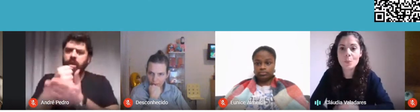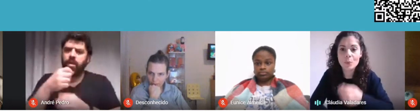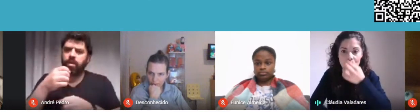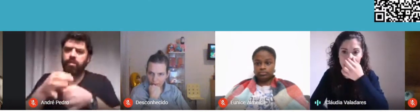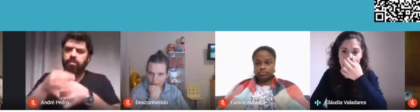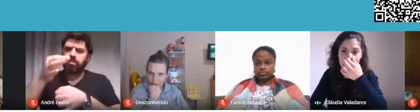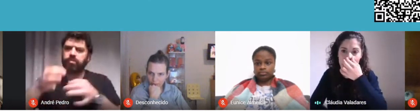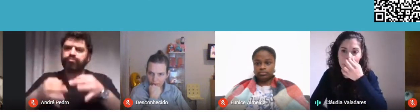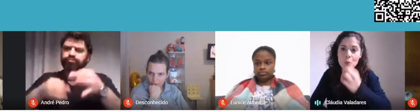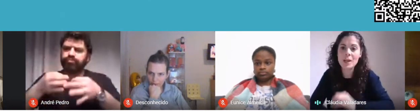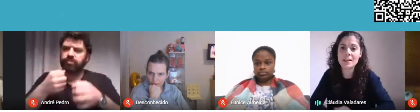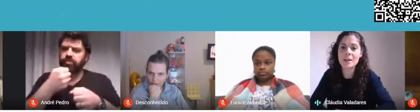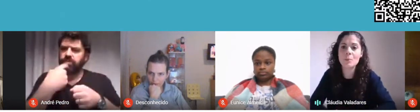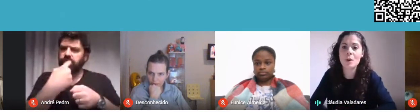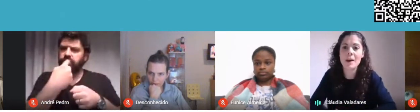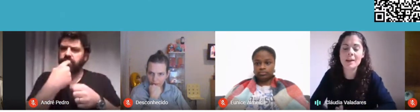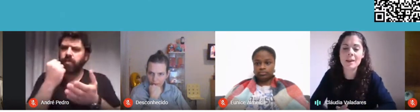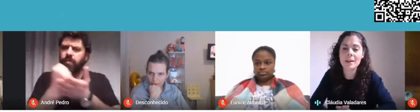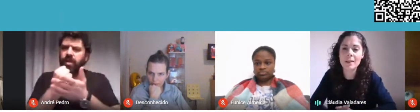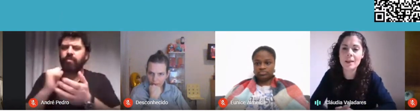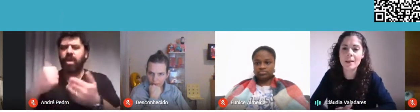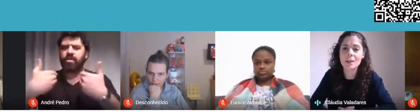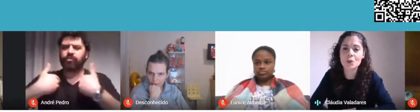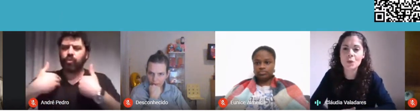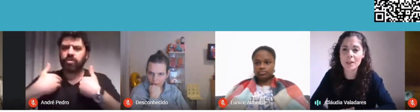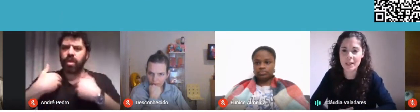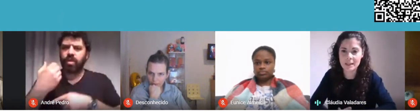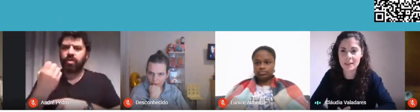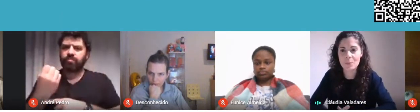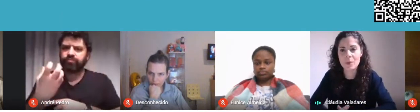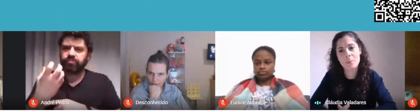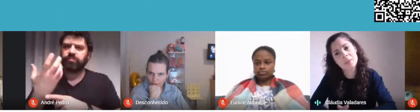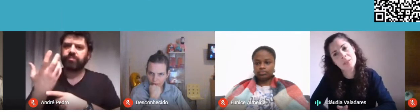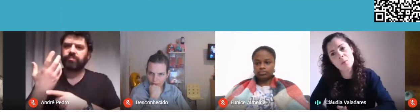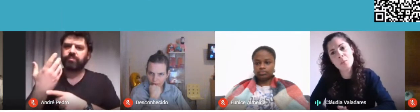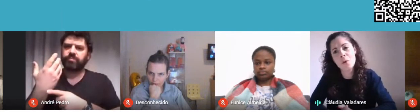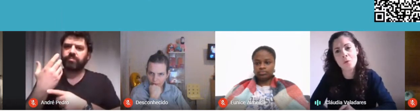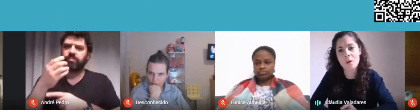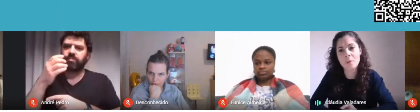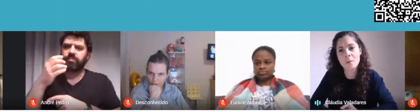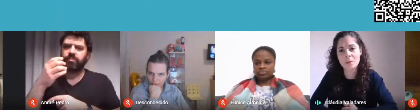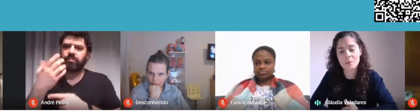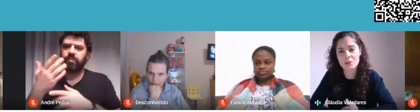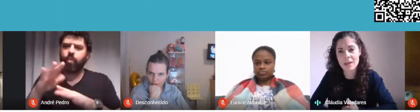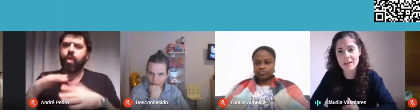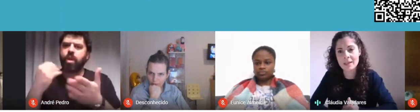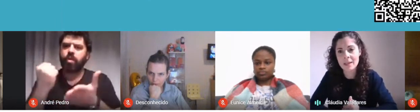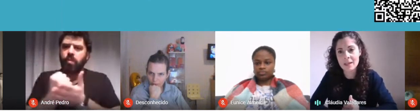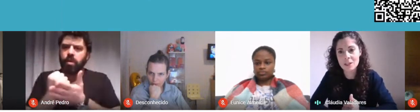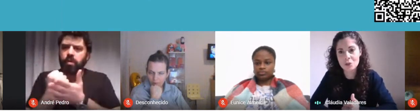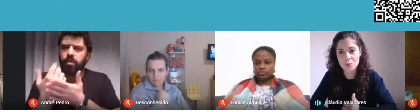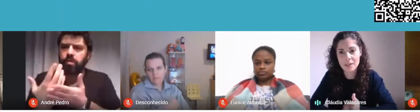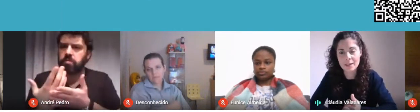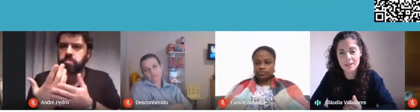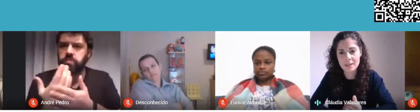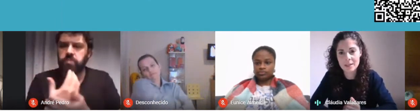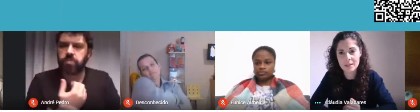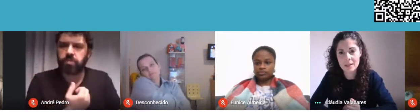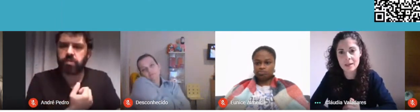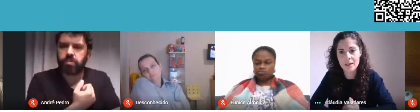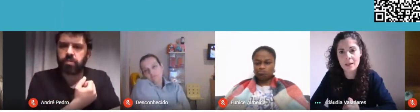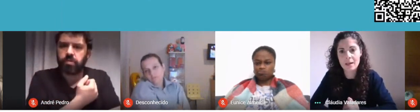Uma pergunta, qual poderá ser a melhor marca da escova elétrica? Assim, uma melhor forma para me ajudar a